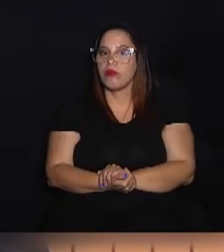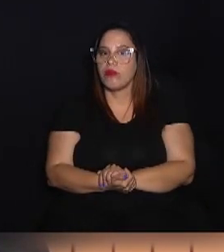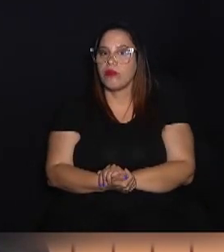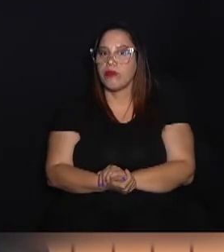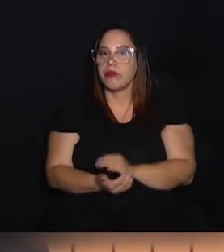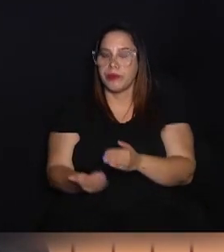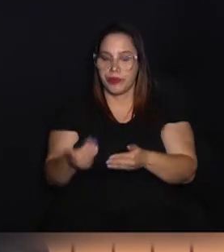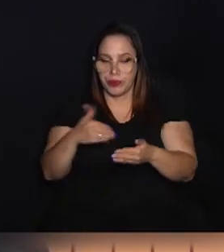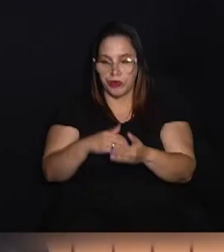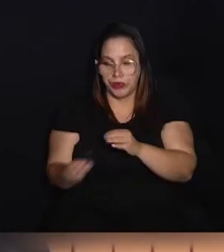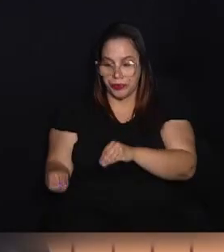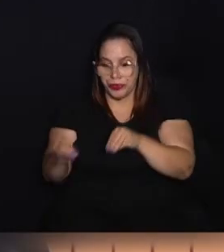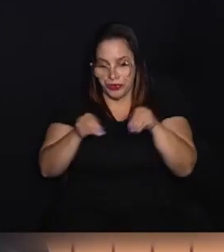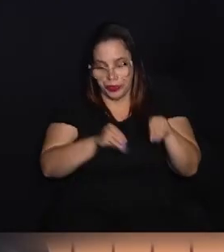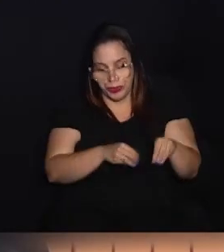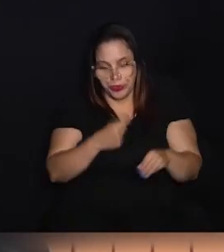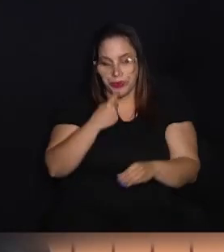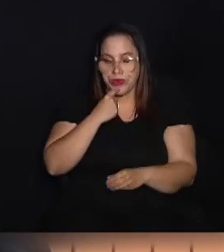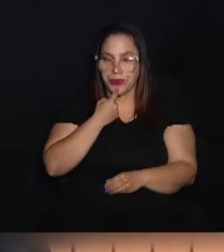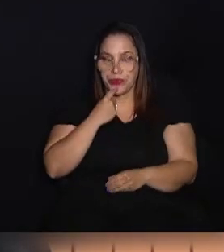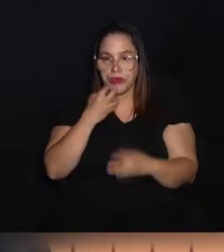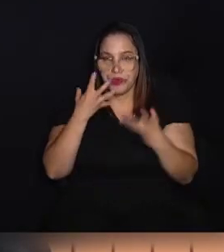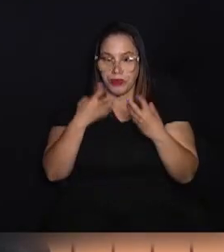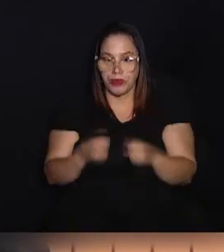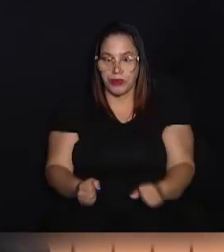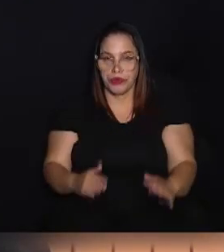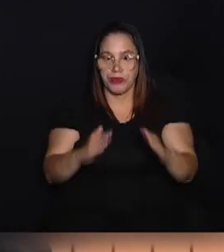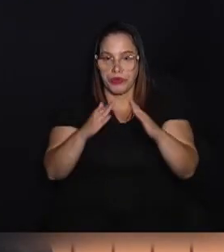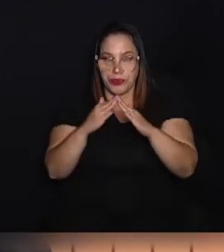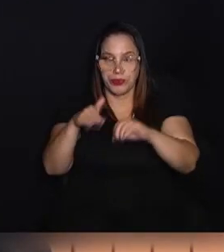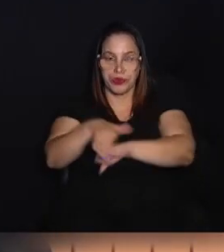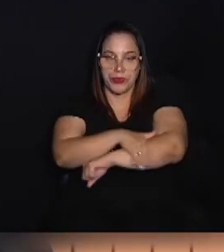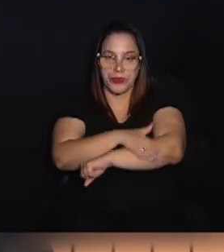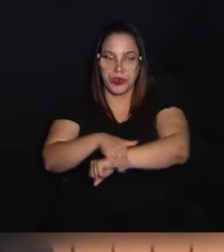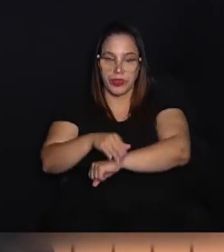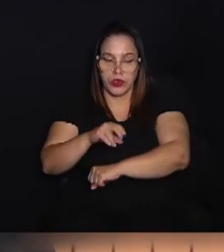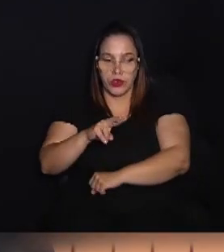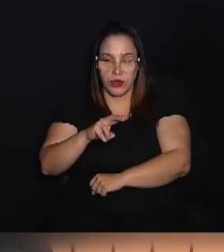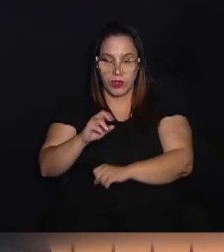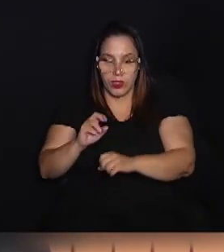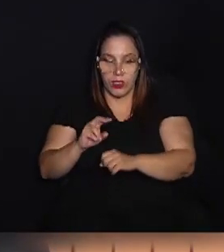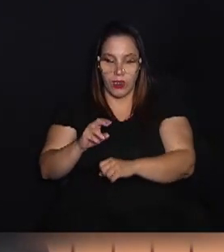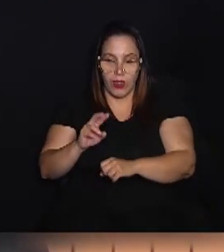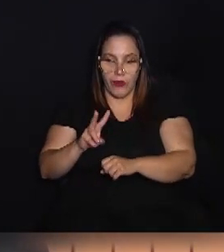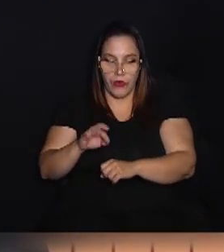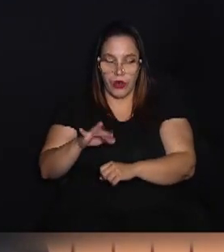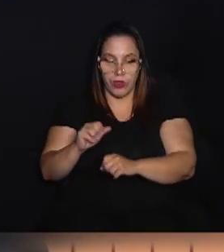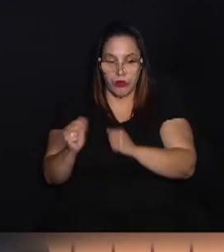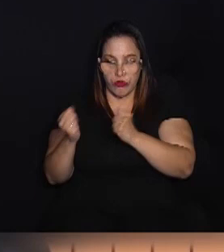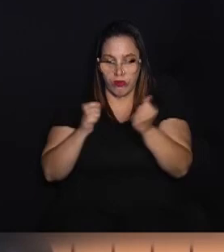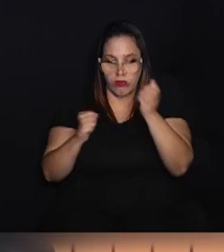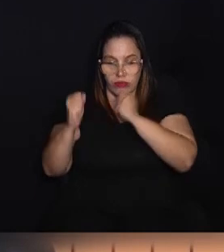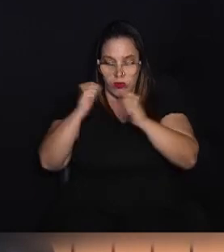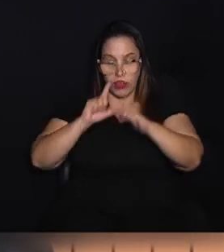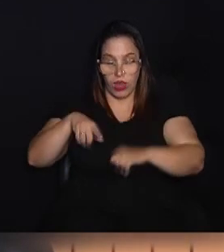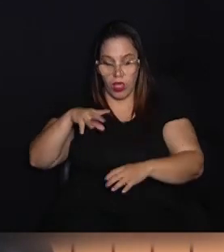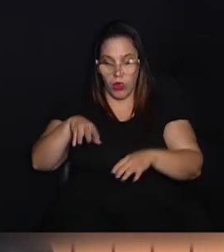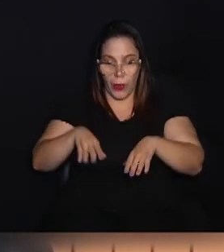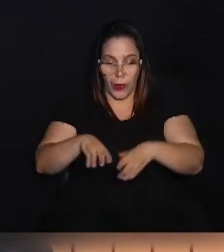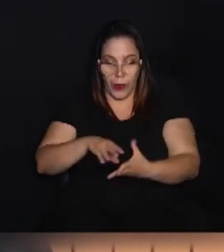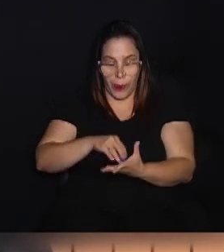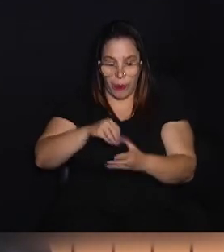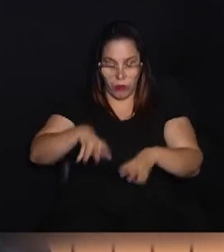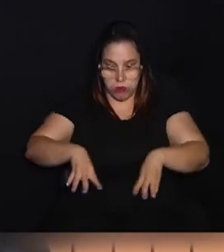Viemos para Campinas, fomos residir no bairro da Vila Industrial, depois do Castelo,